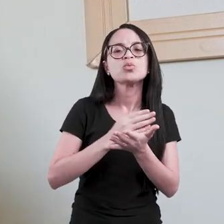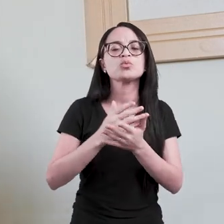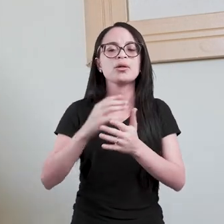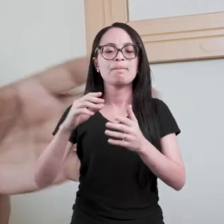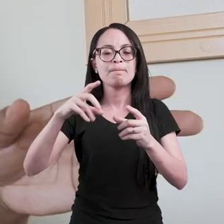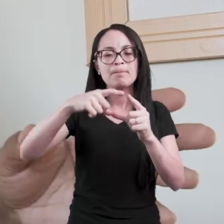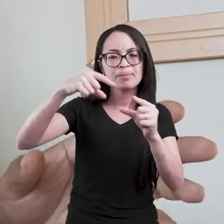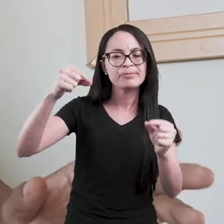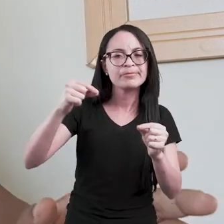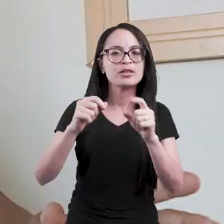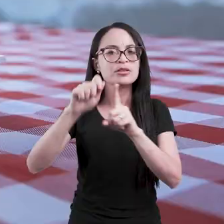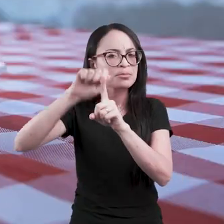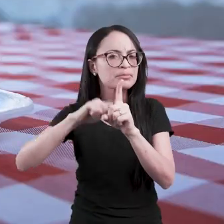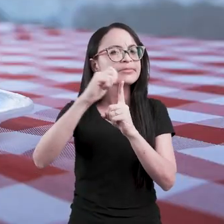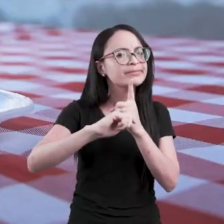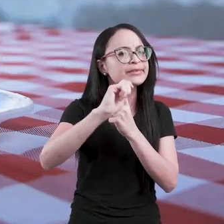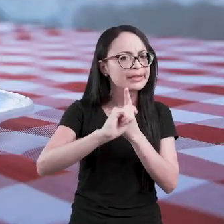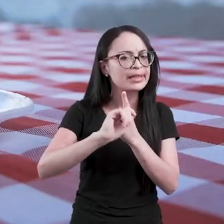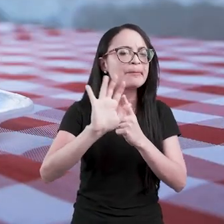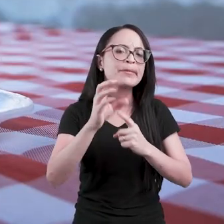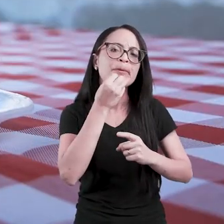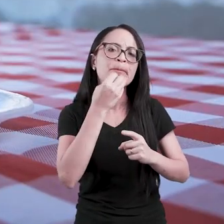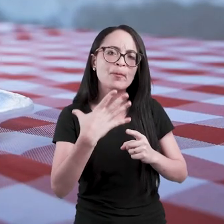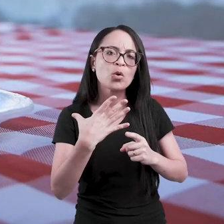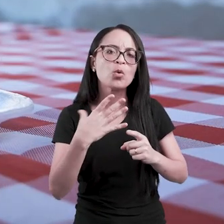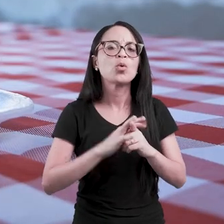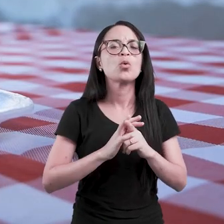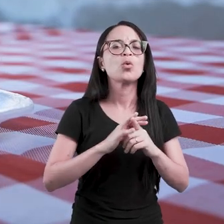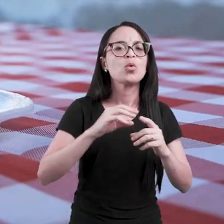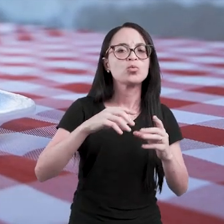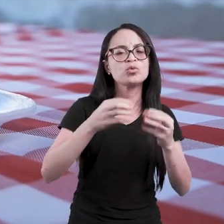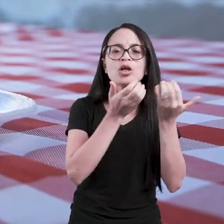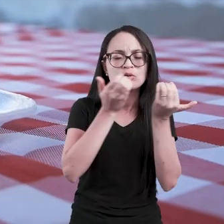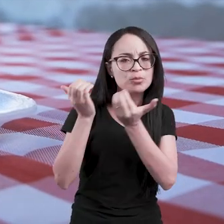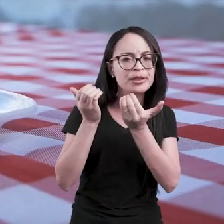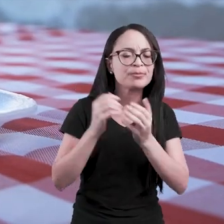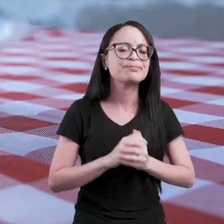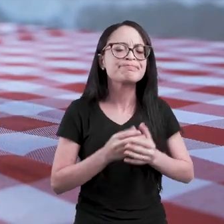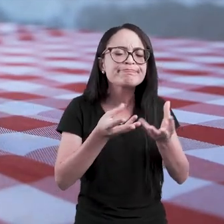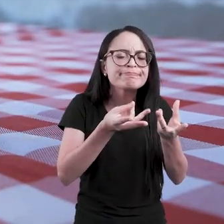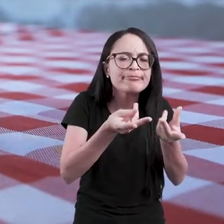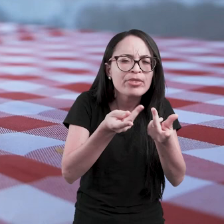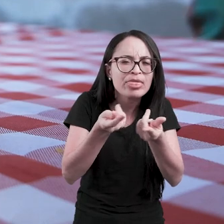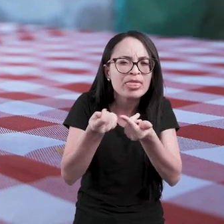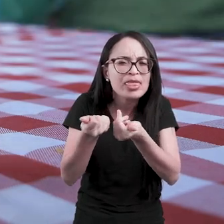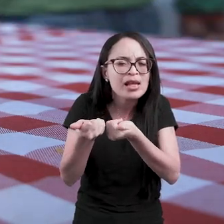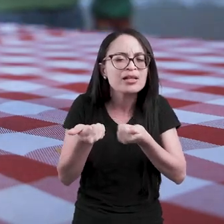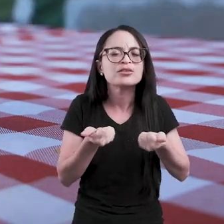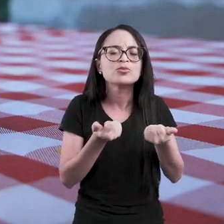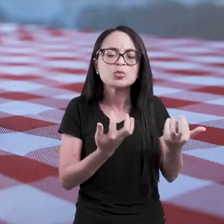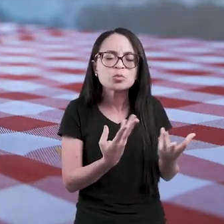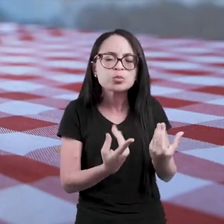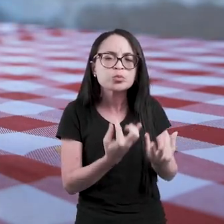mais na pamonha de carimã, né? É, envolto, cozido, pegajoso, untoso, né? Envolto, cozido